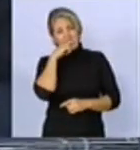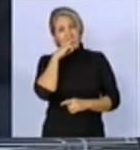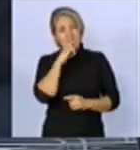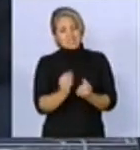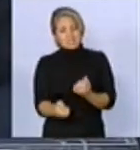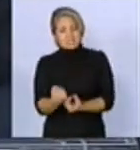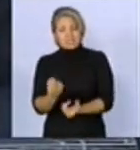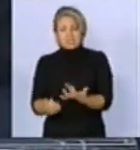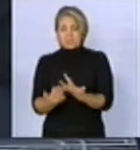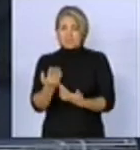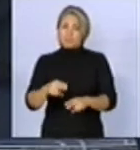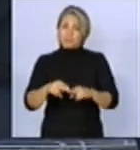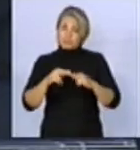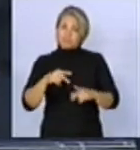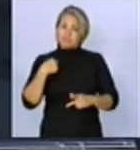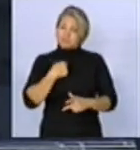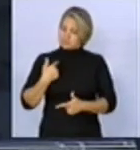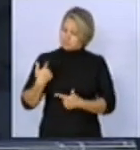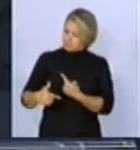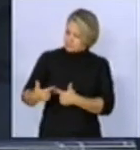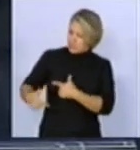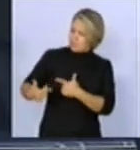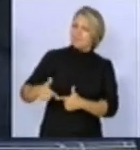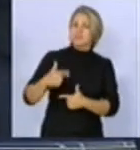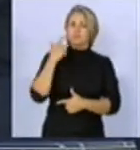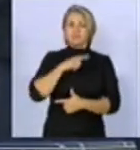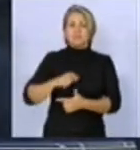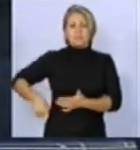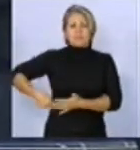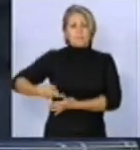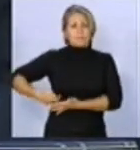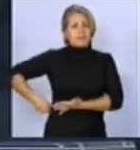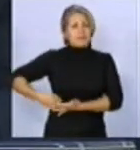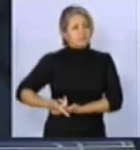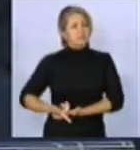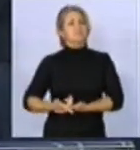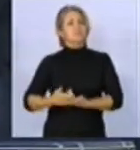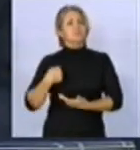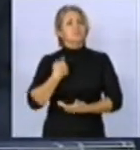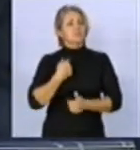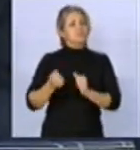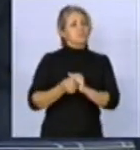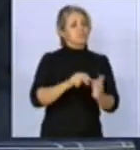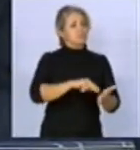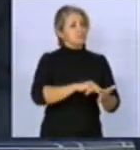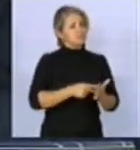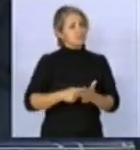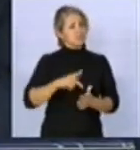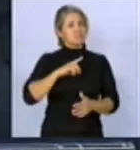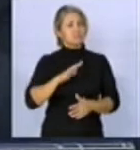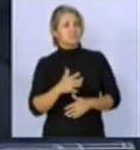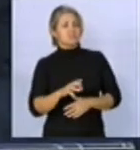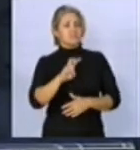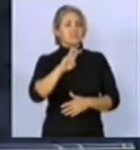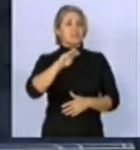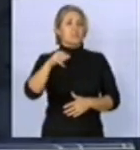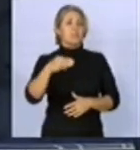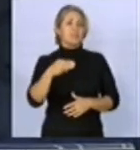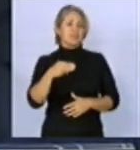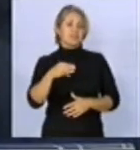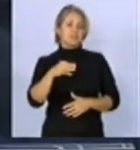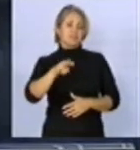queimada por isso que a gente vem investindo com recursos próprios um pudim Usina no sindicato cerca de cinco milhões de reais